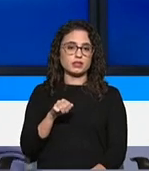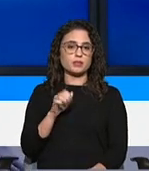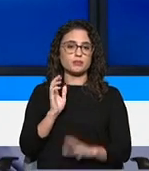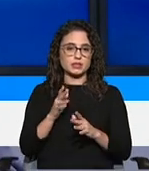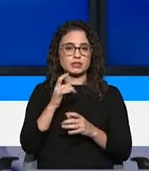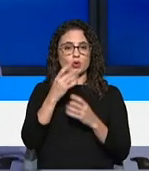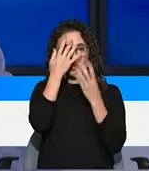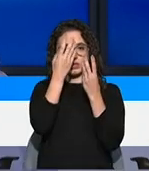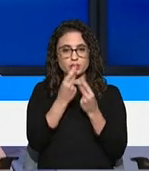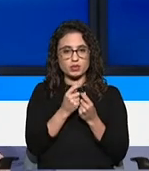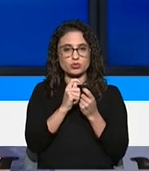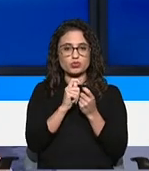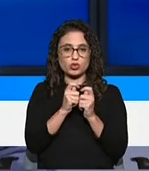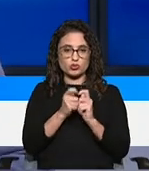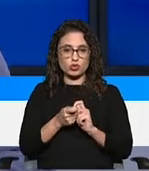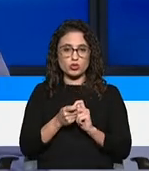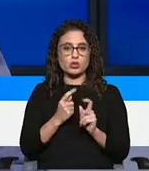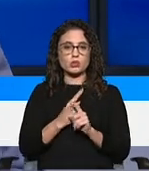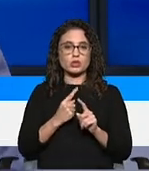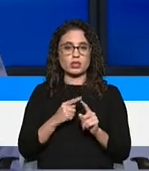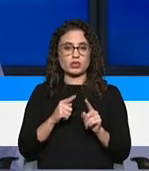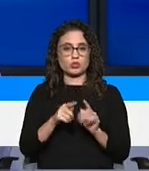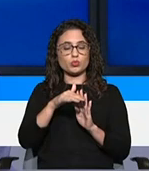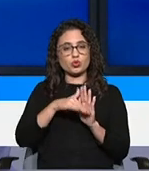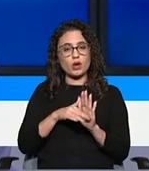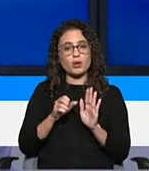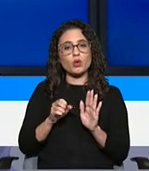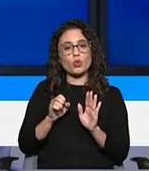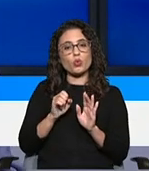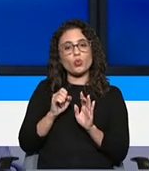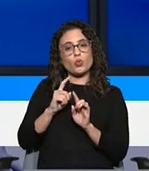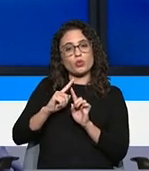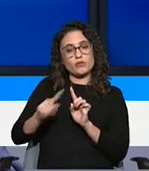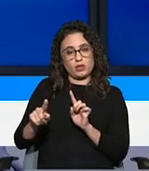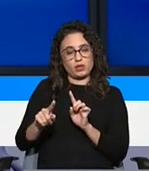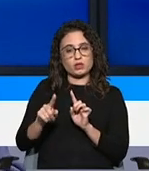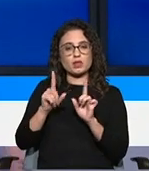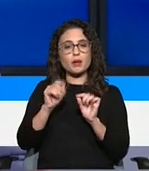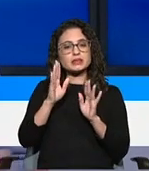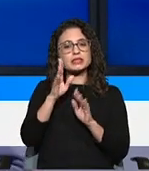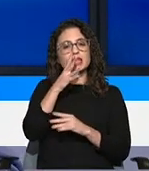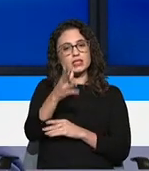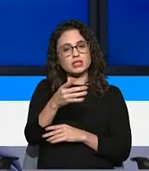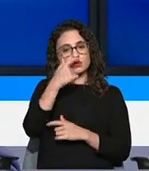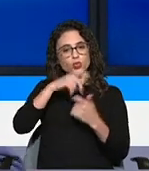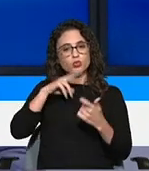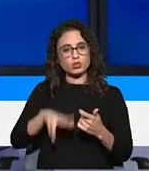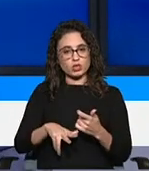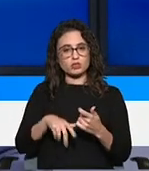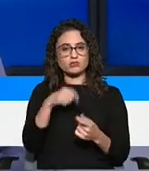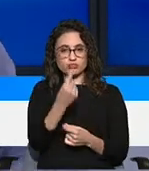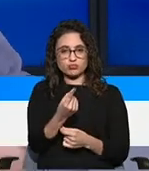o orçamento porque irá ser um outro programa e é preciso também passar essa mensagem e aos portugueses não só a nível